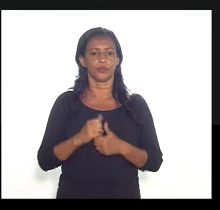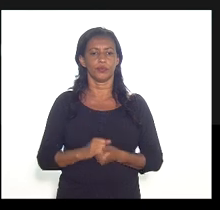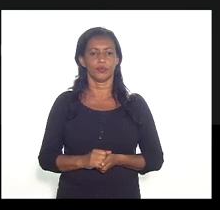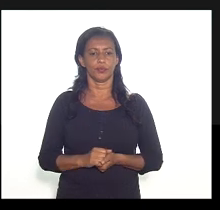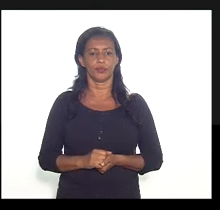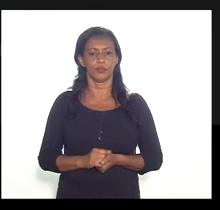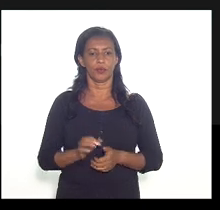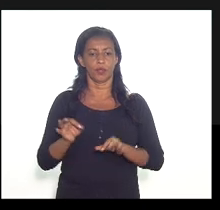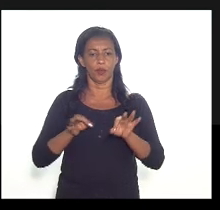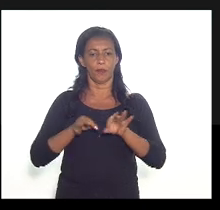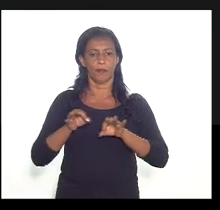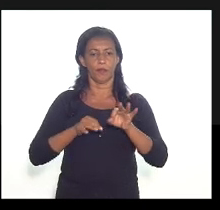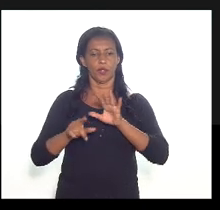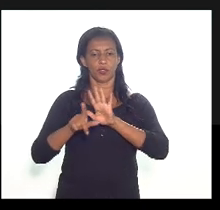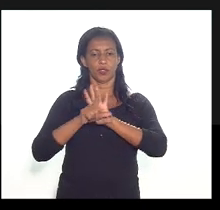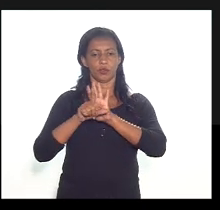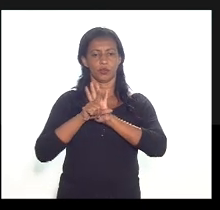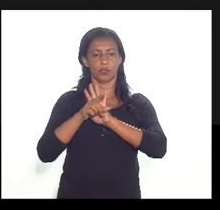Substitutivo. É um projeto de lei